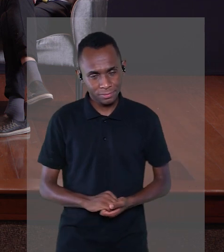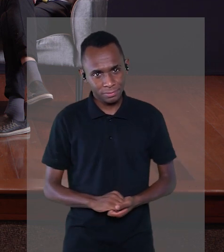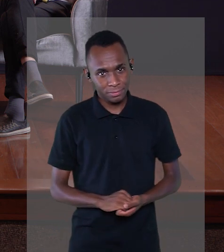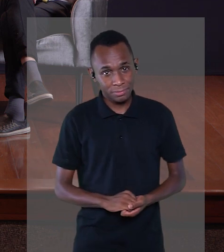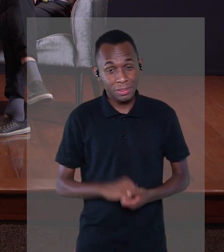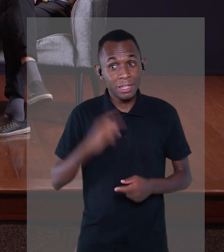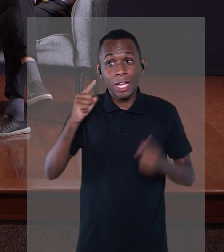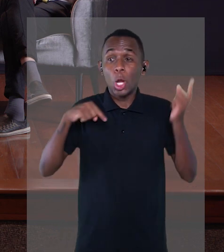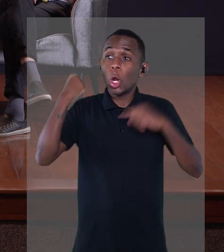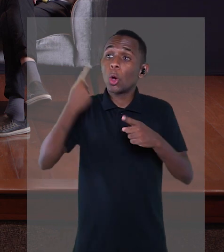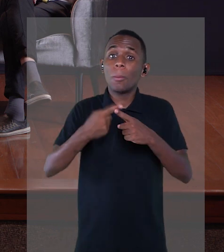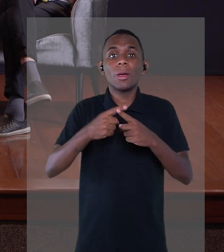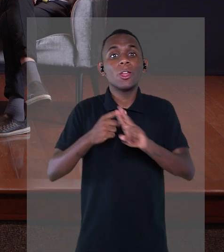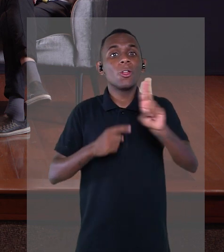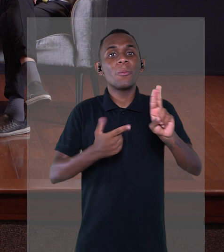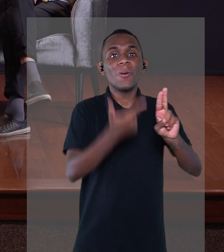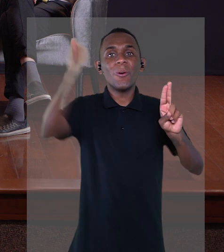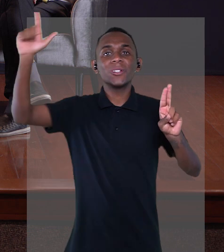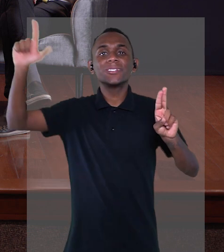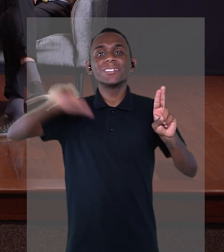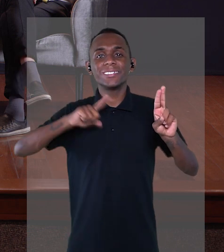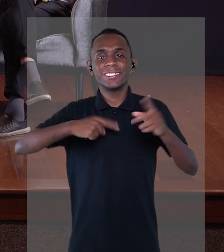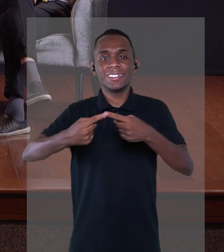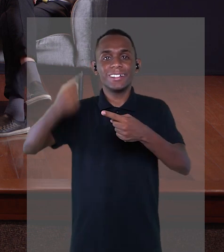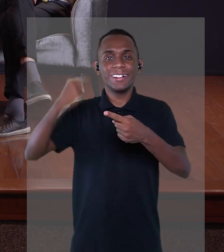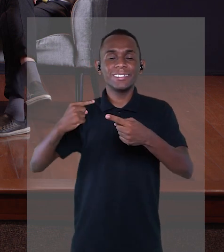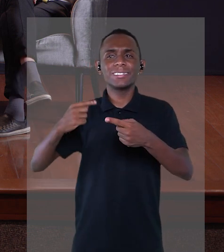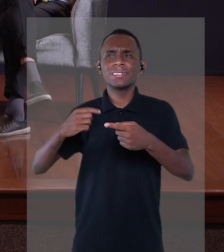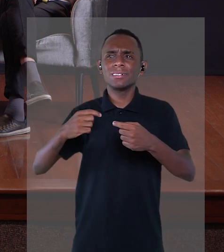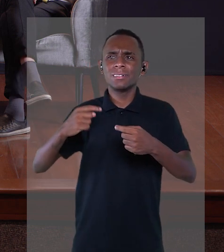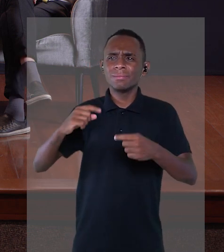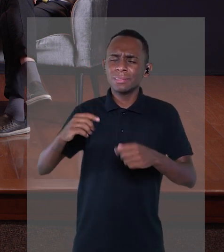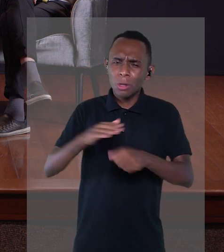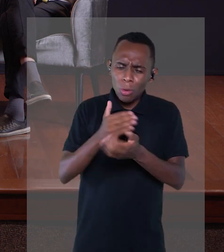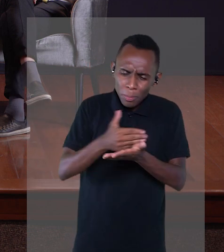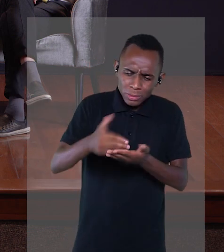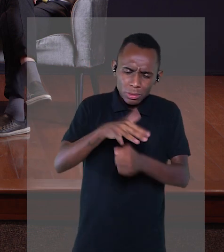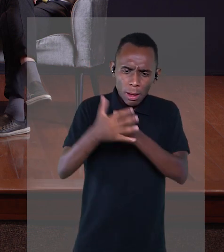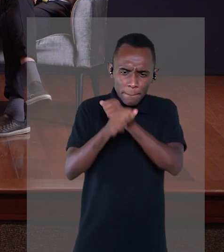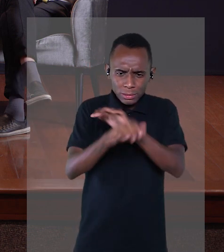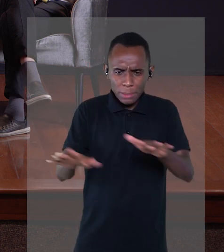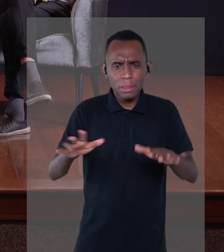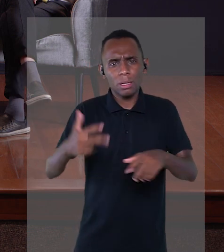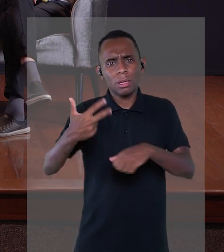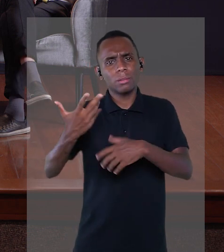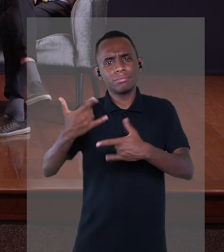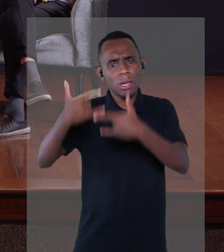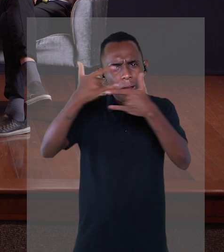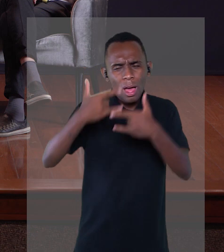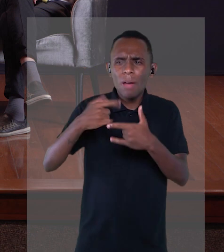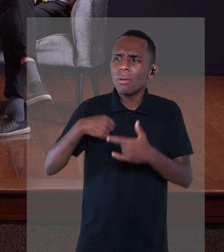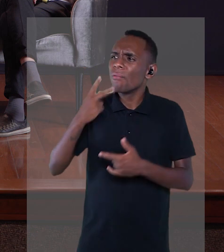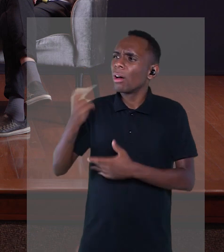E é louco, porque essa música tinha outro nome, né, Sérgio? Aí eu falei, aí vem a pandemia, a gente daquele jeito, eu fazendo as lives. Eu